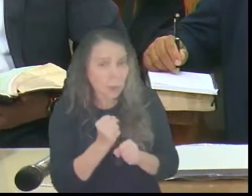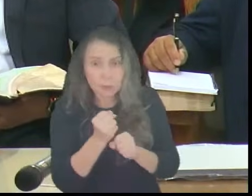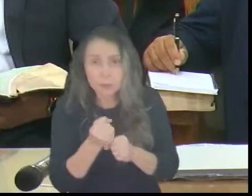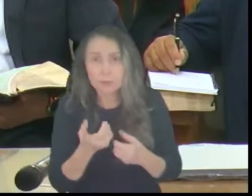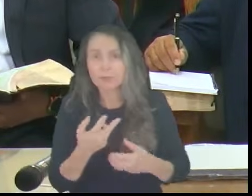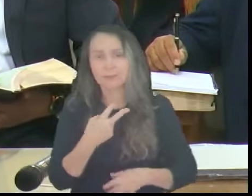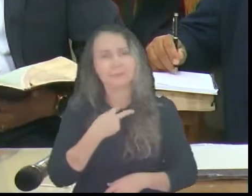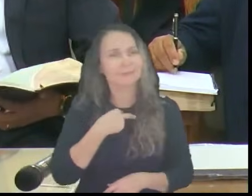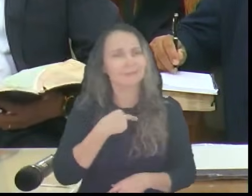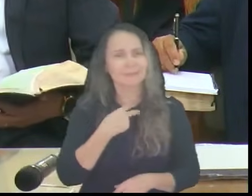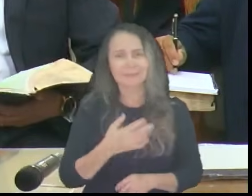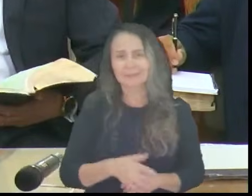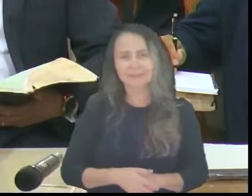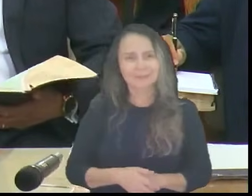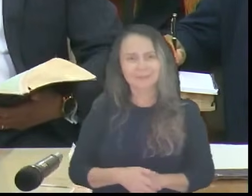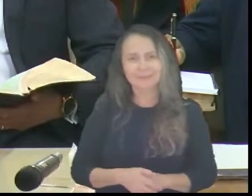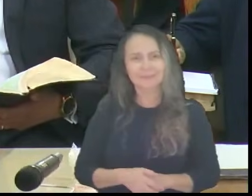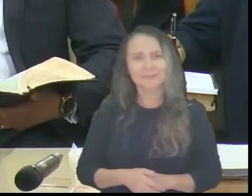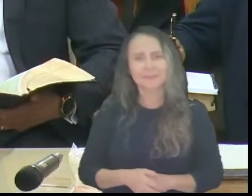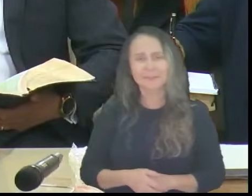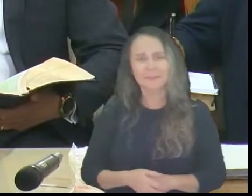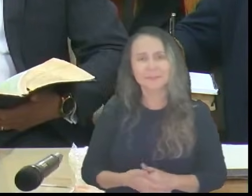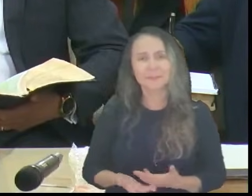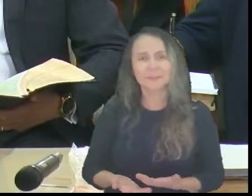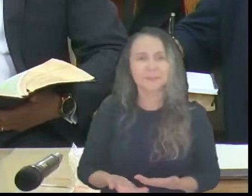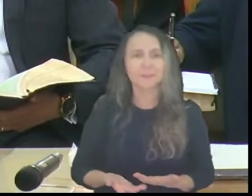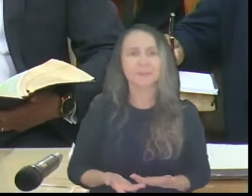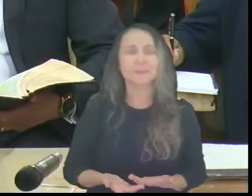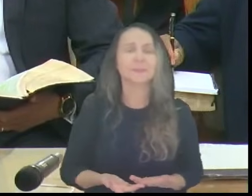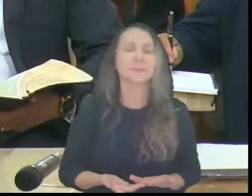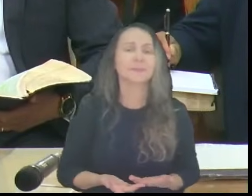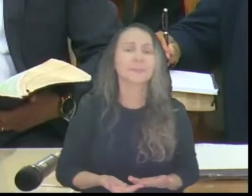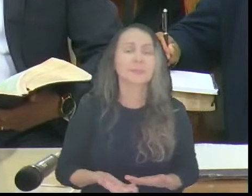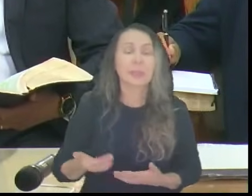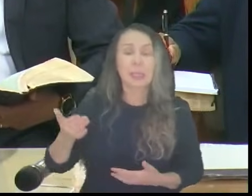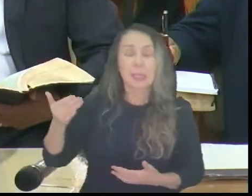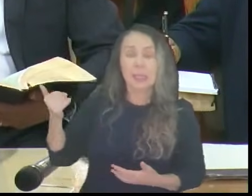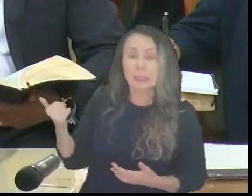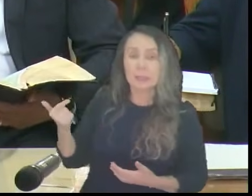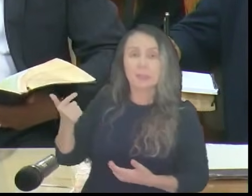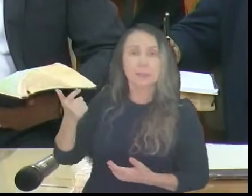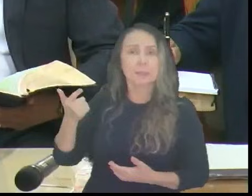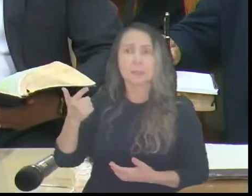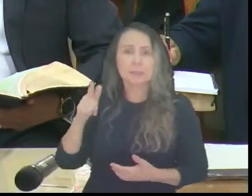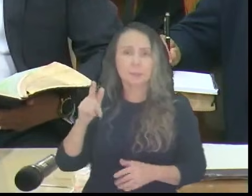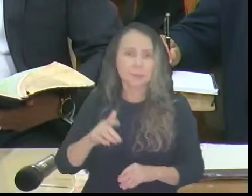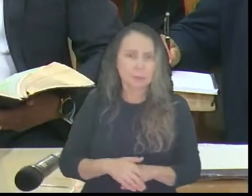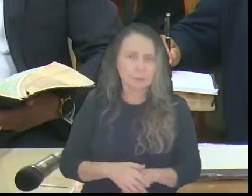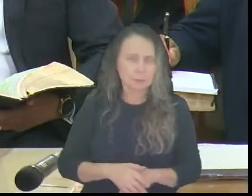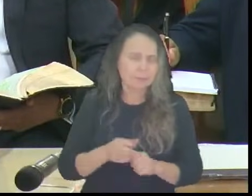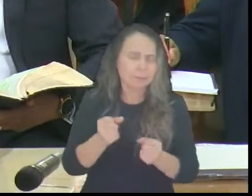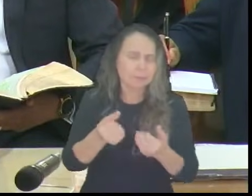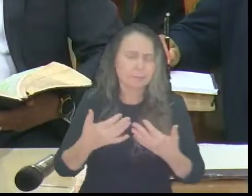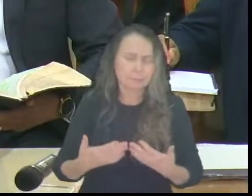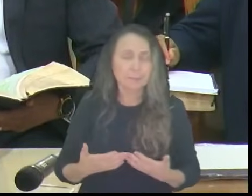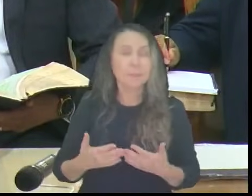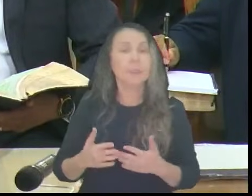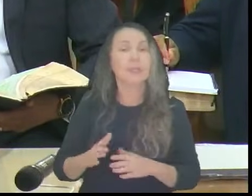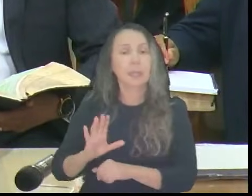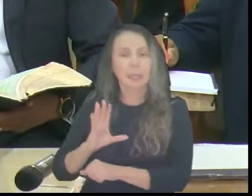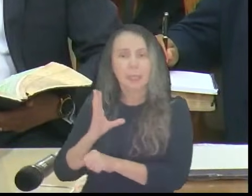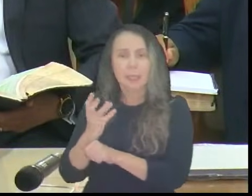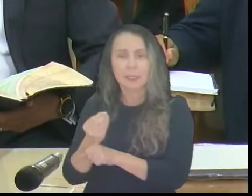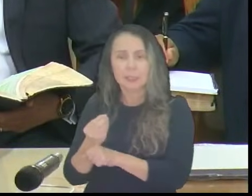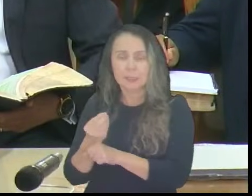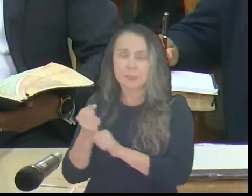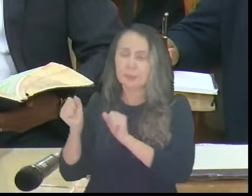não tinha templo, não é porque é proibido a igreja ter templo. Me diga uma coisa, a igreja se reunia na casa de Maria,